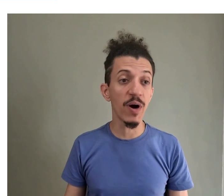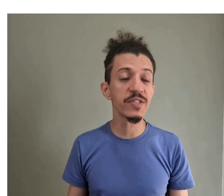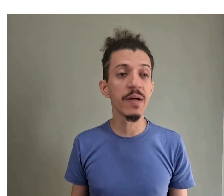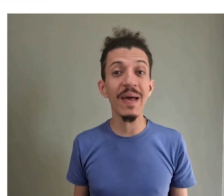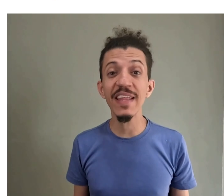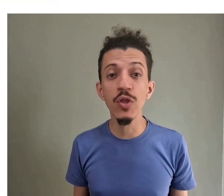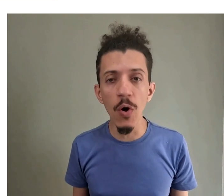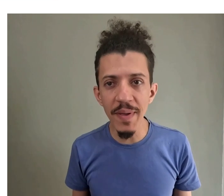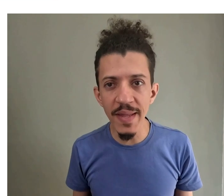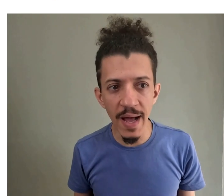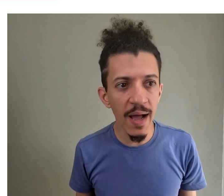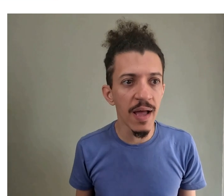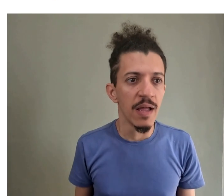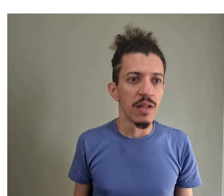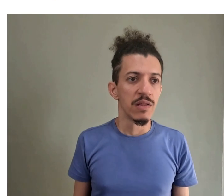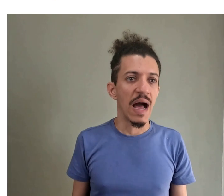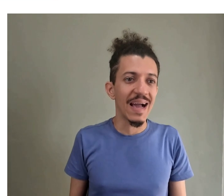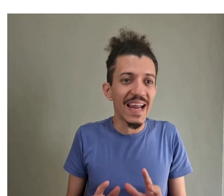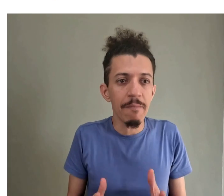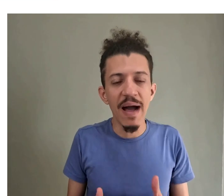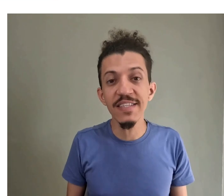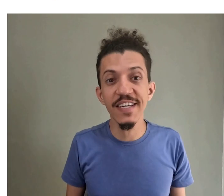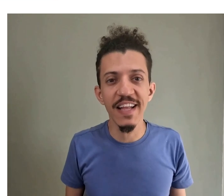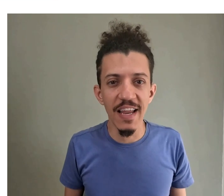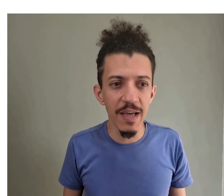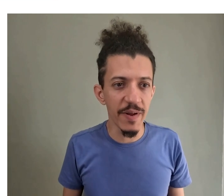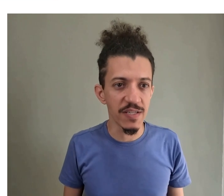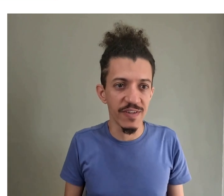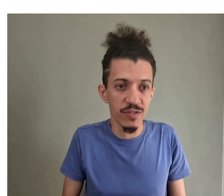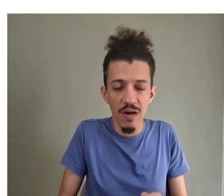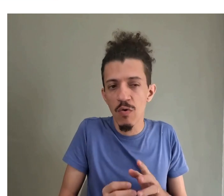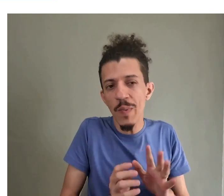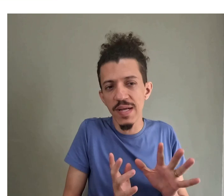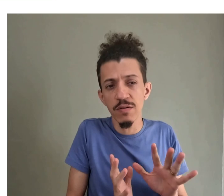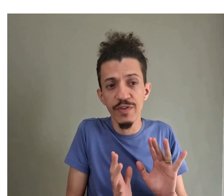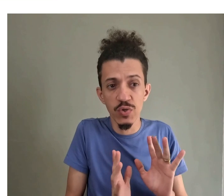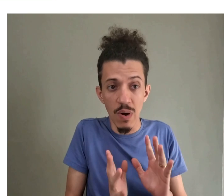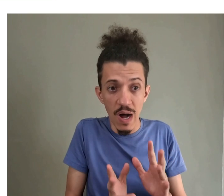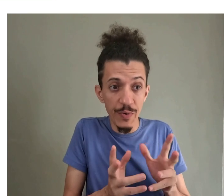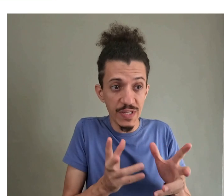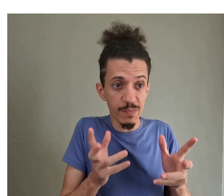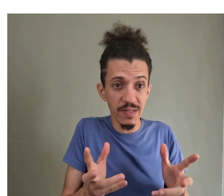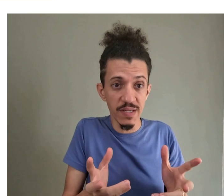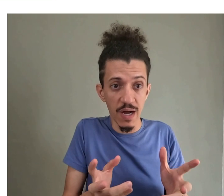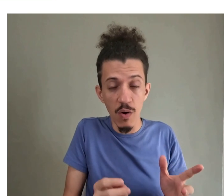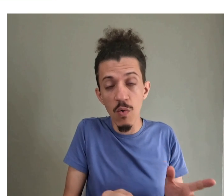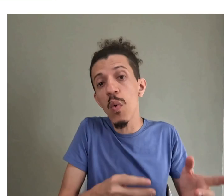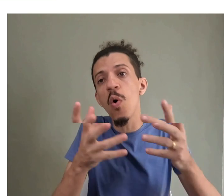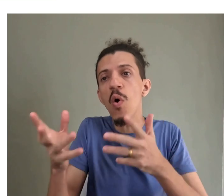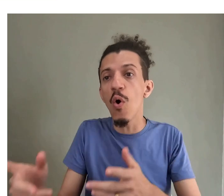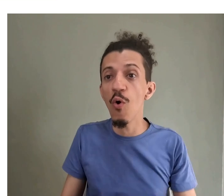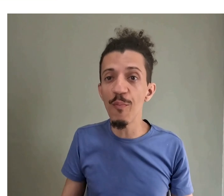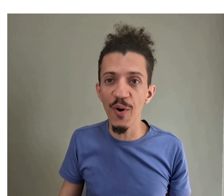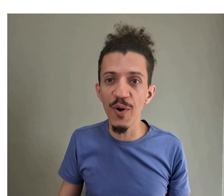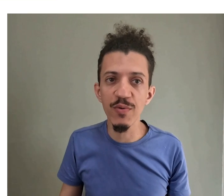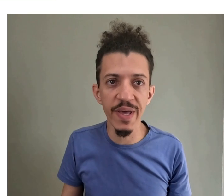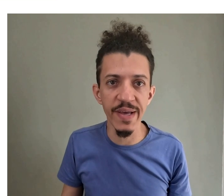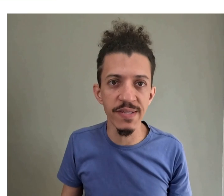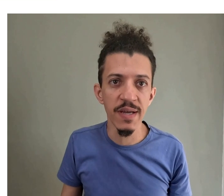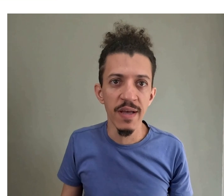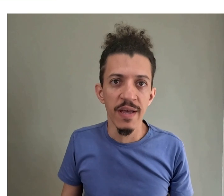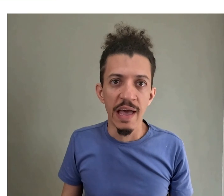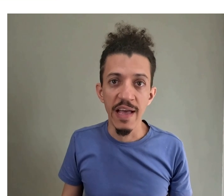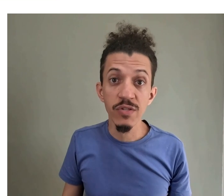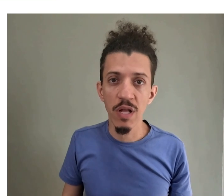você pode também dominar a gramática da Libras, fazendo uma comparação visual e espacial com o